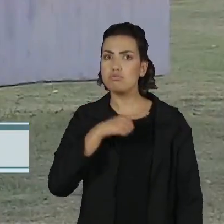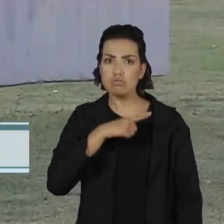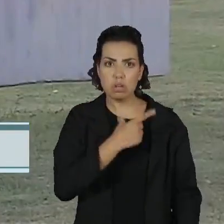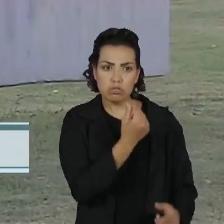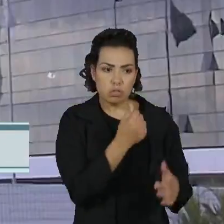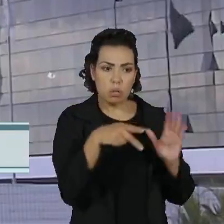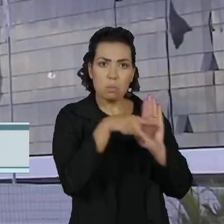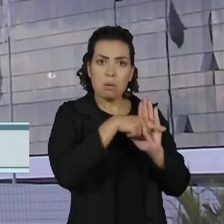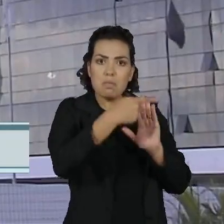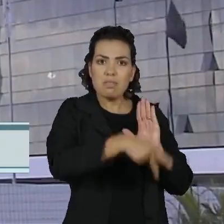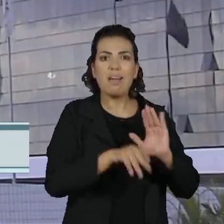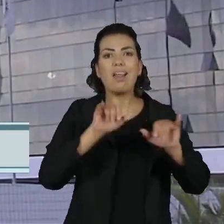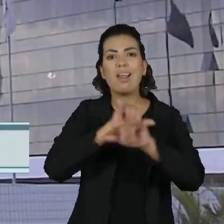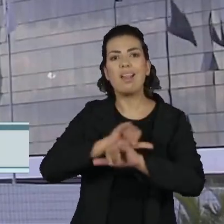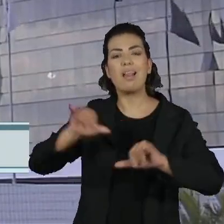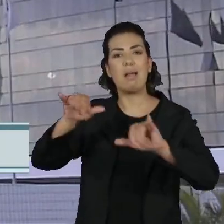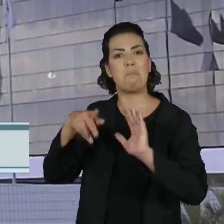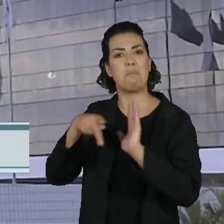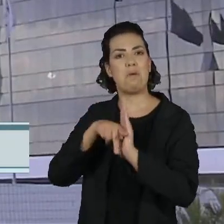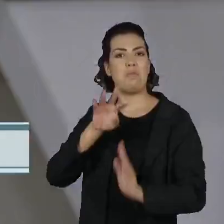ao Tribunal Superior Eleitoral na última eleição